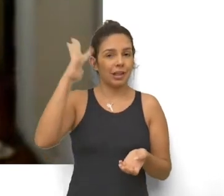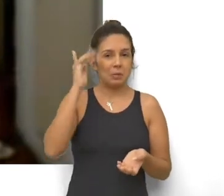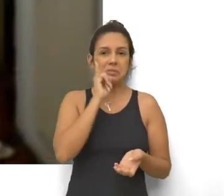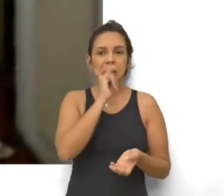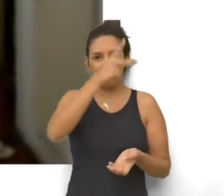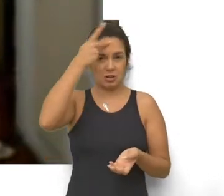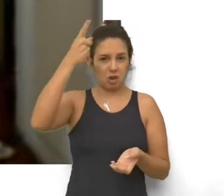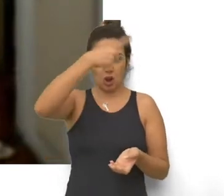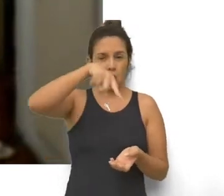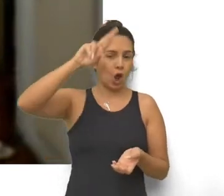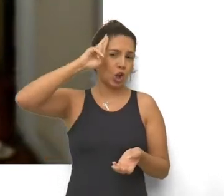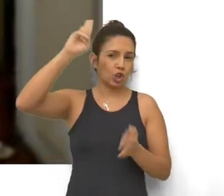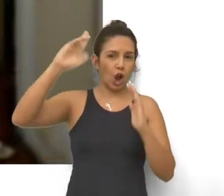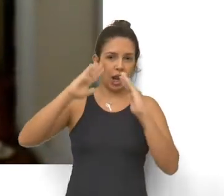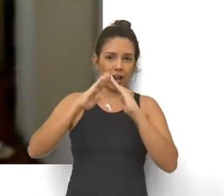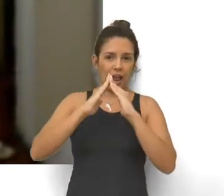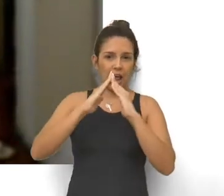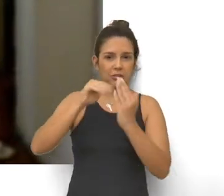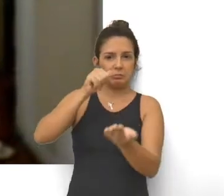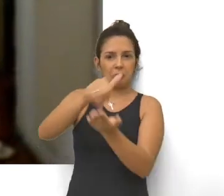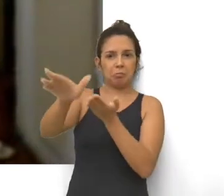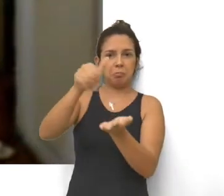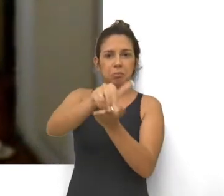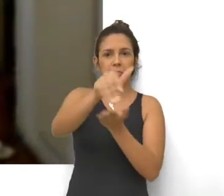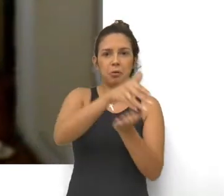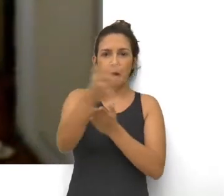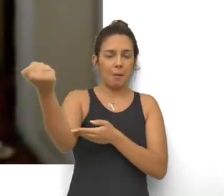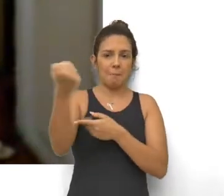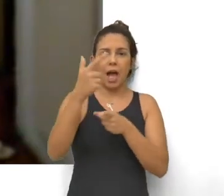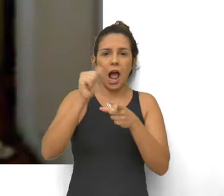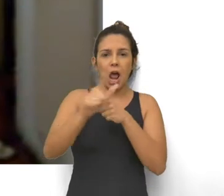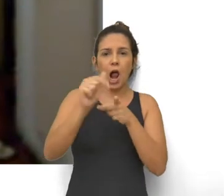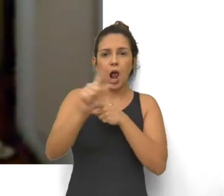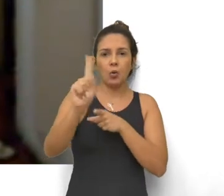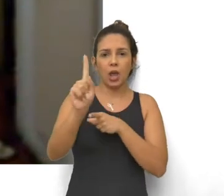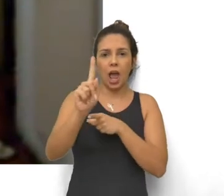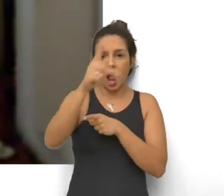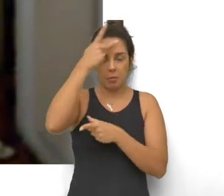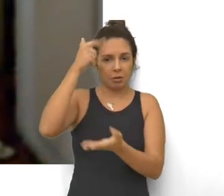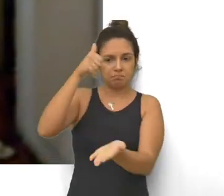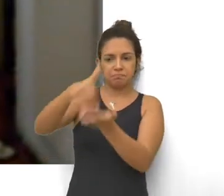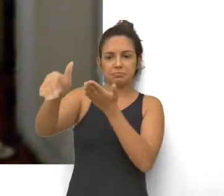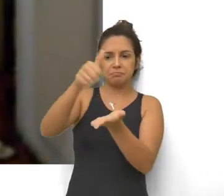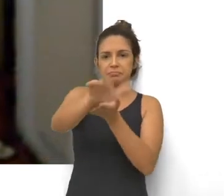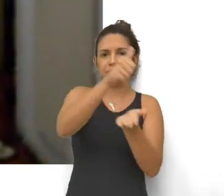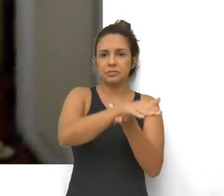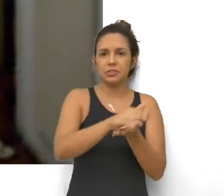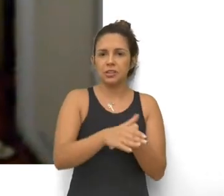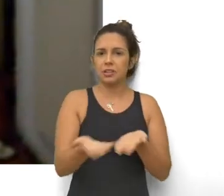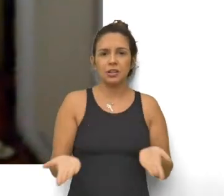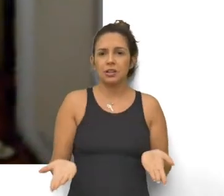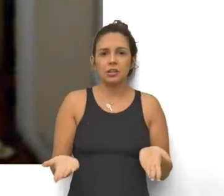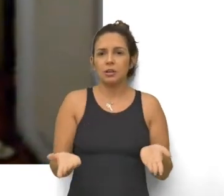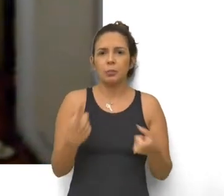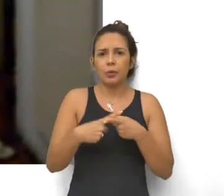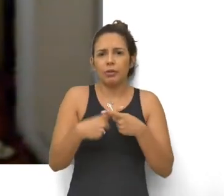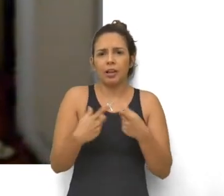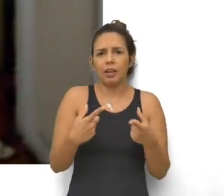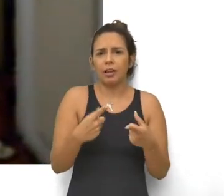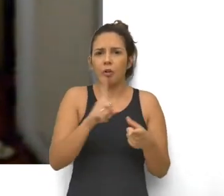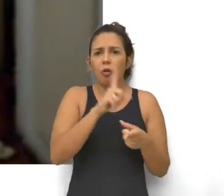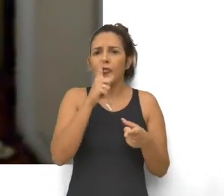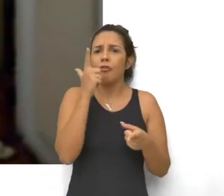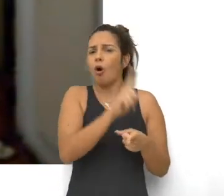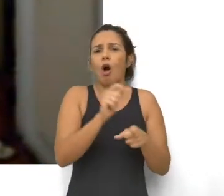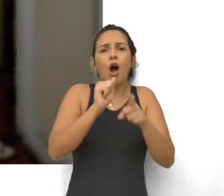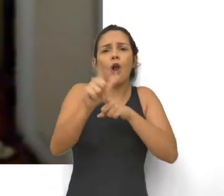de imóveis põem para fora a gente que não está podendo pagar aluguel nesse momento. Porque ele não vai alugar nesse momento,